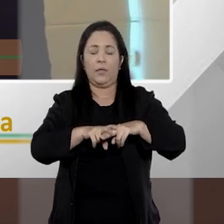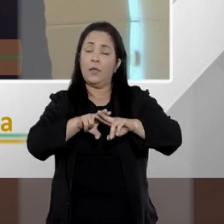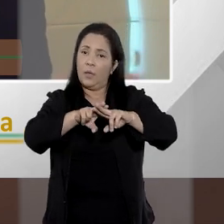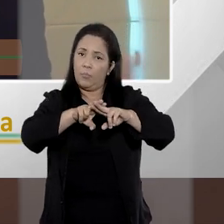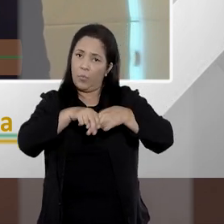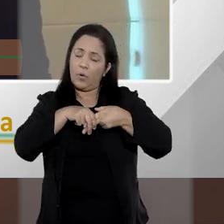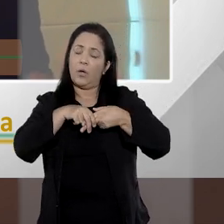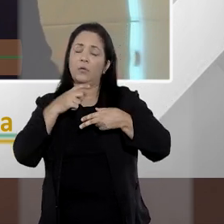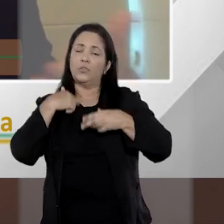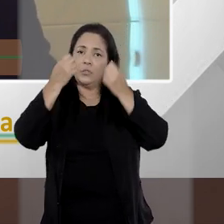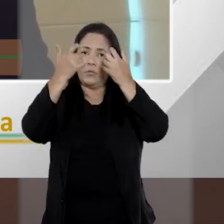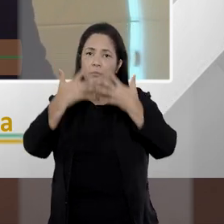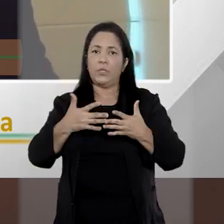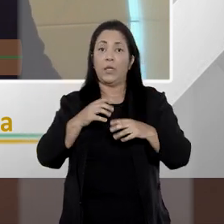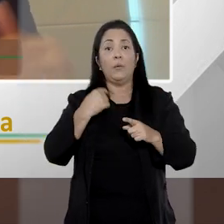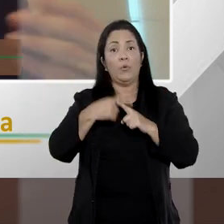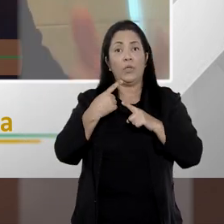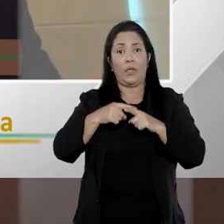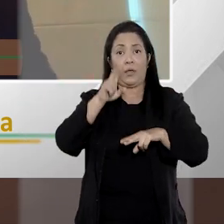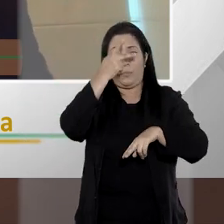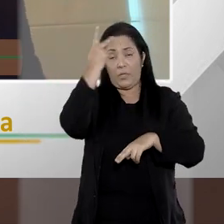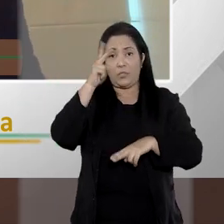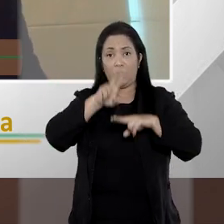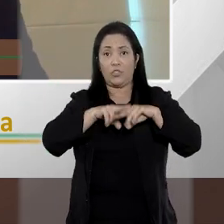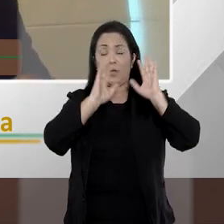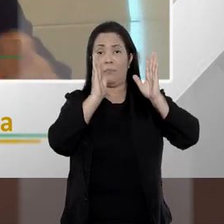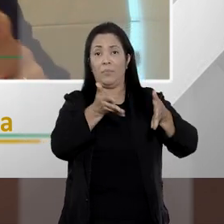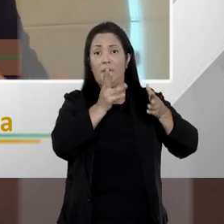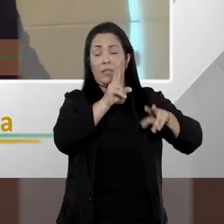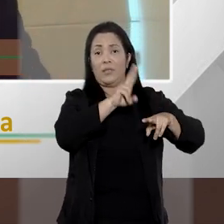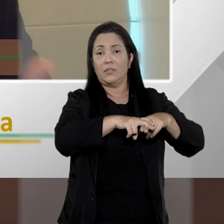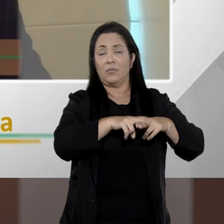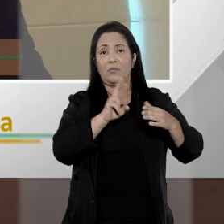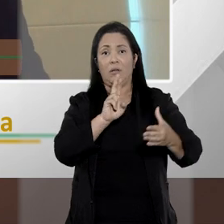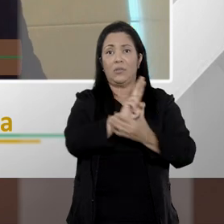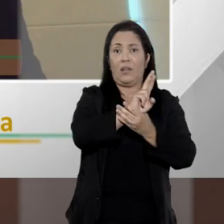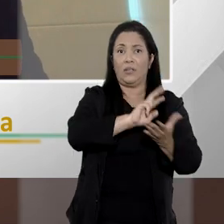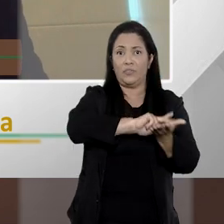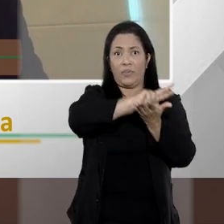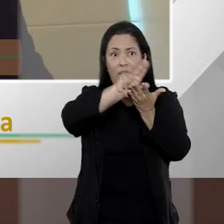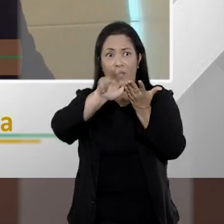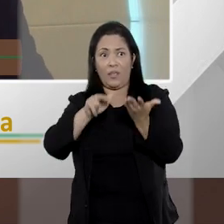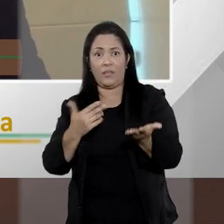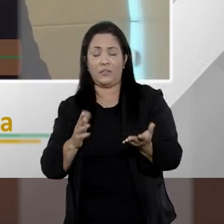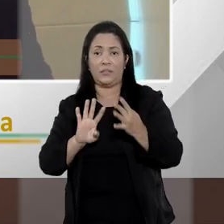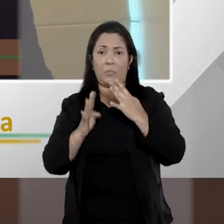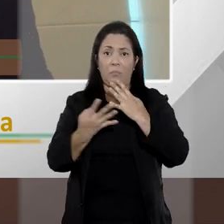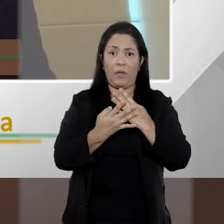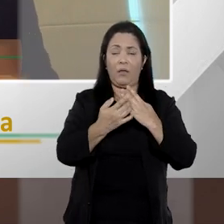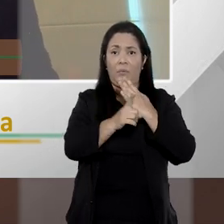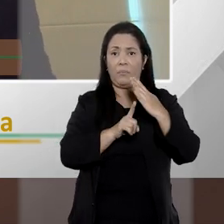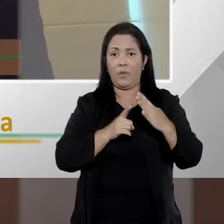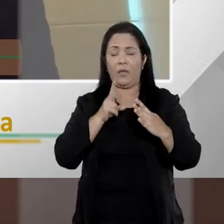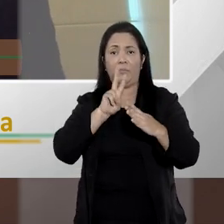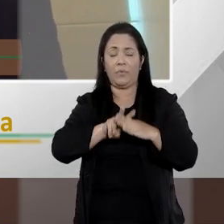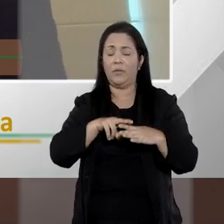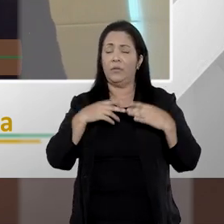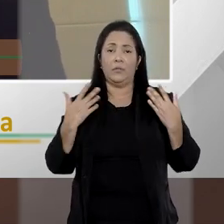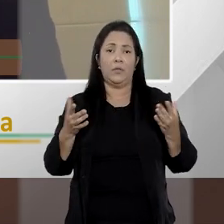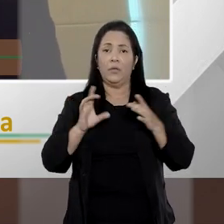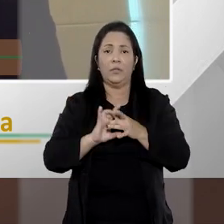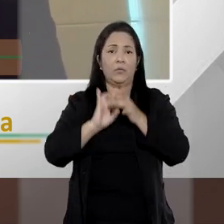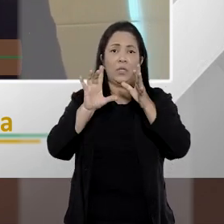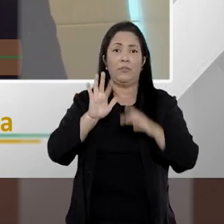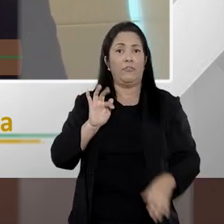tempo prévio que a pessoa cumpriu, ou prisão preventiva, ou cautelares diversas, né? Aí fique à vontade, Fátima, Flávio, também,